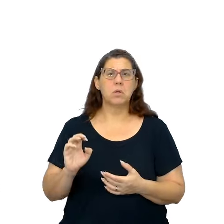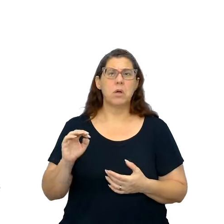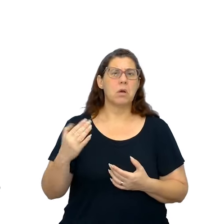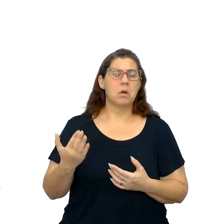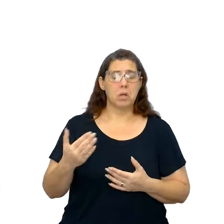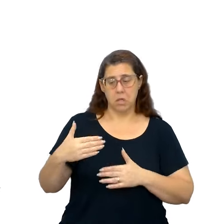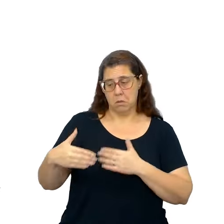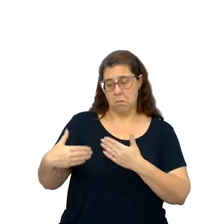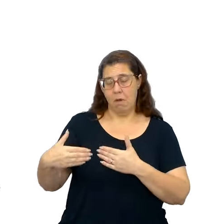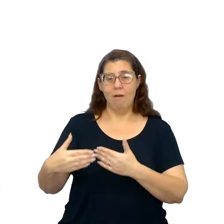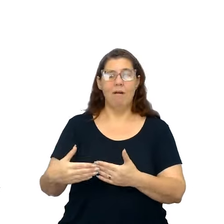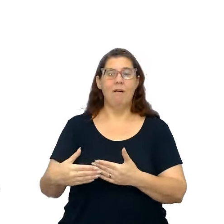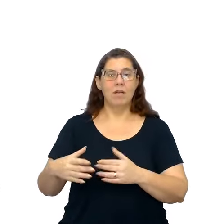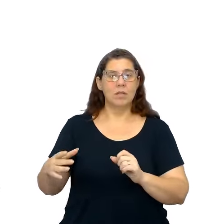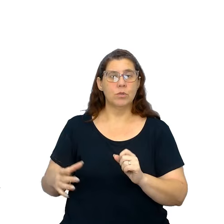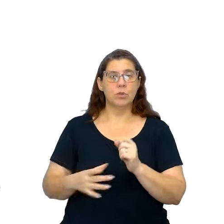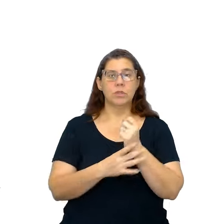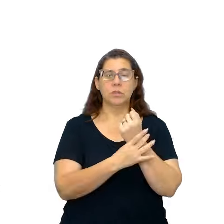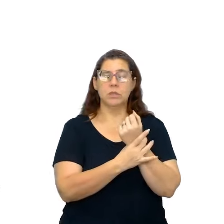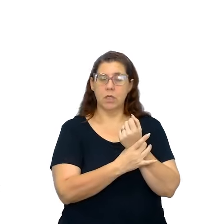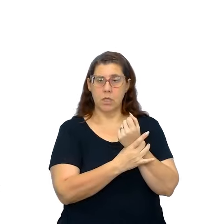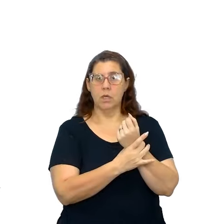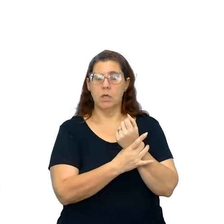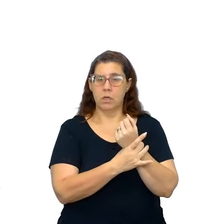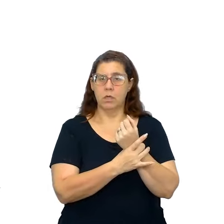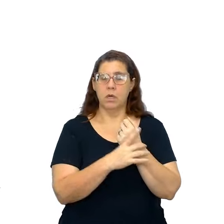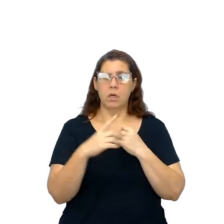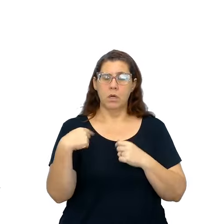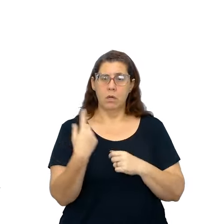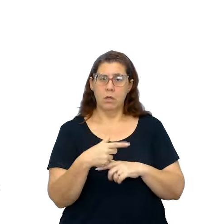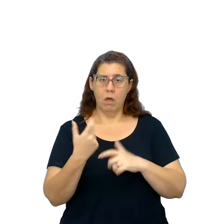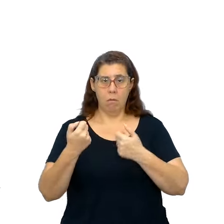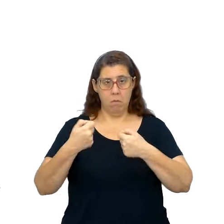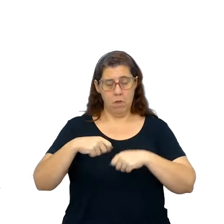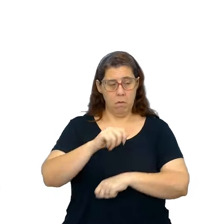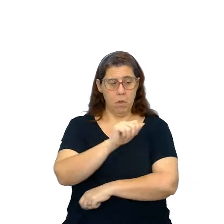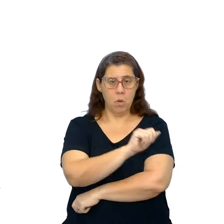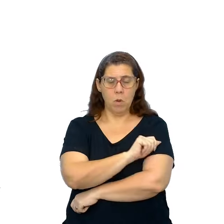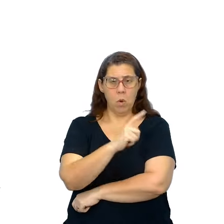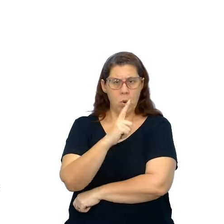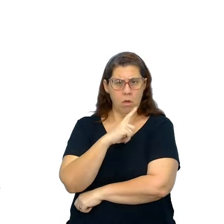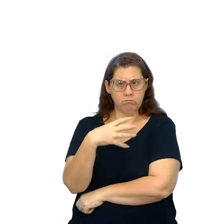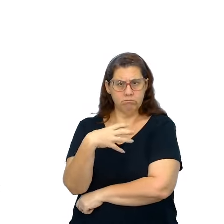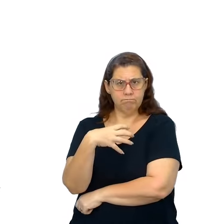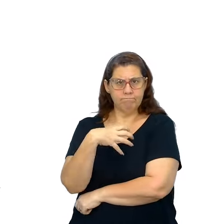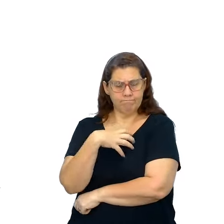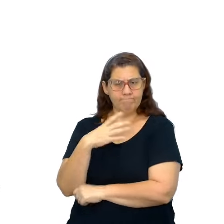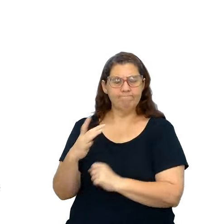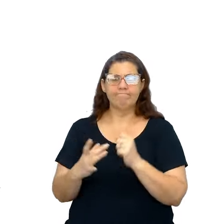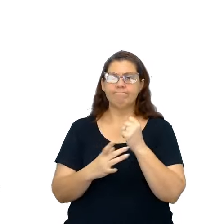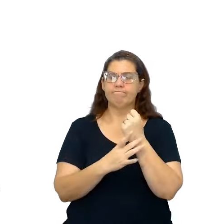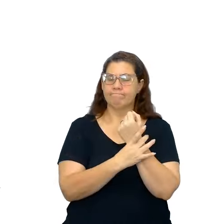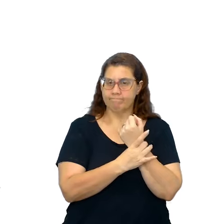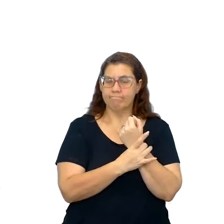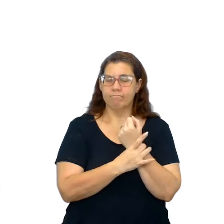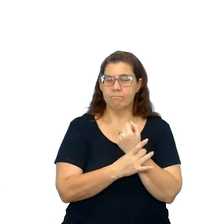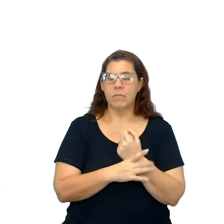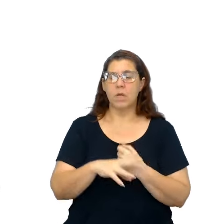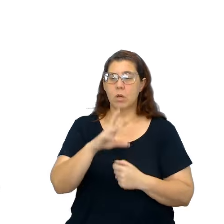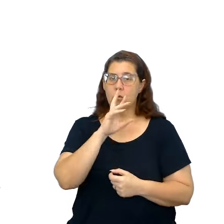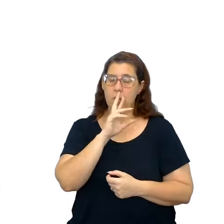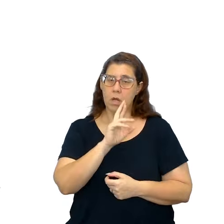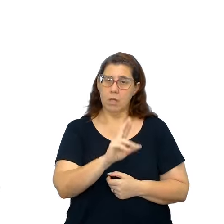esse processo de segurança que nós precisamos que o aluno tenha, né, para que ele